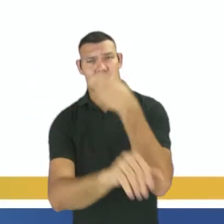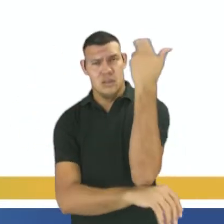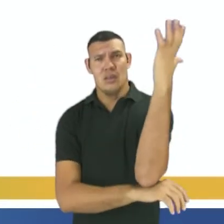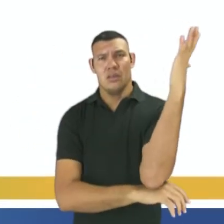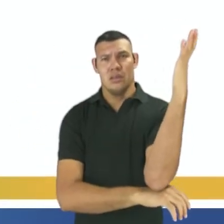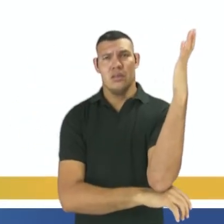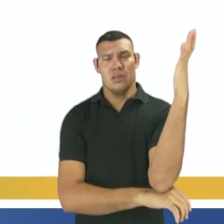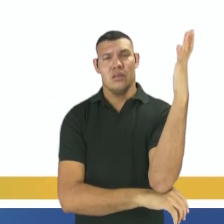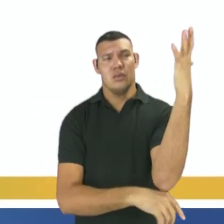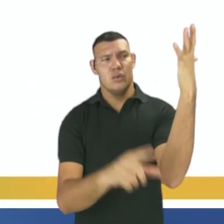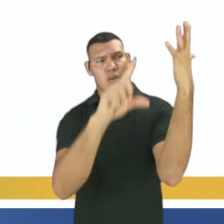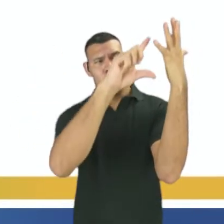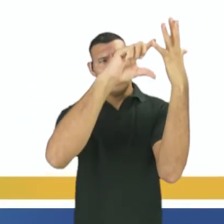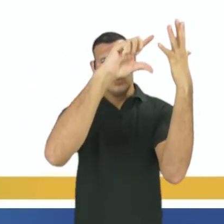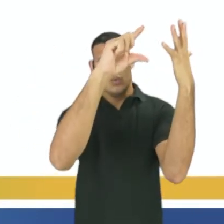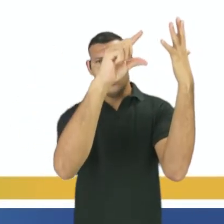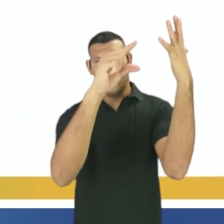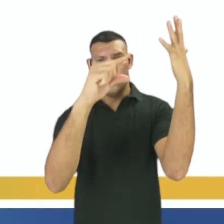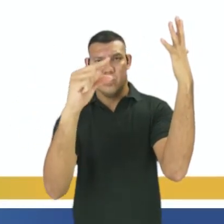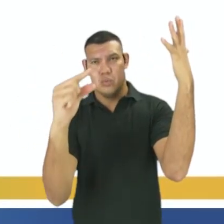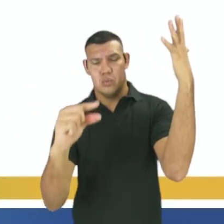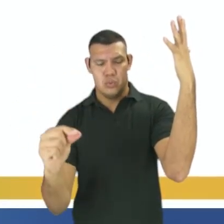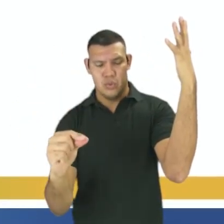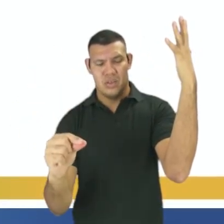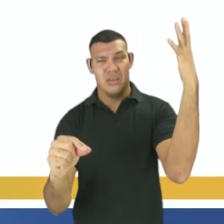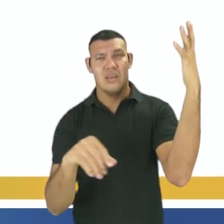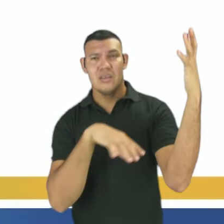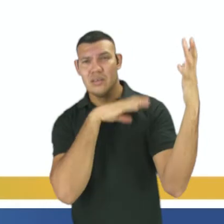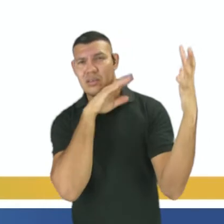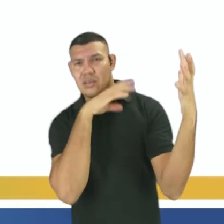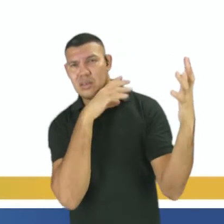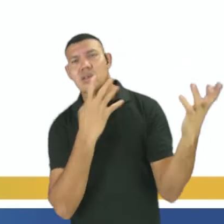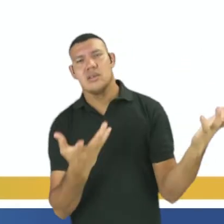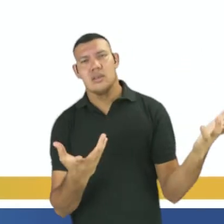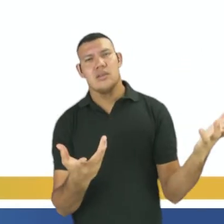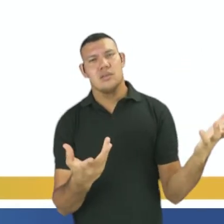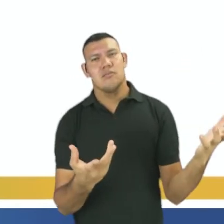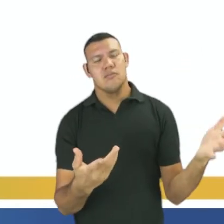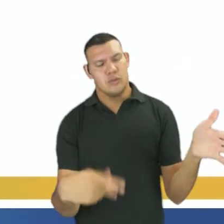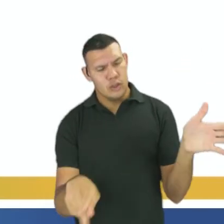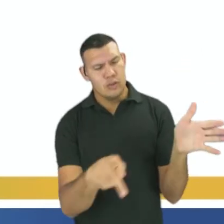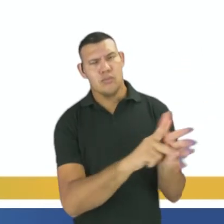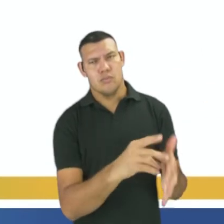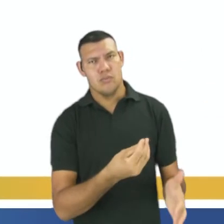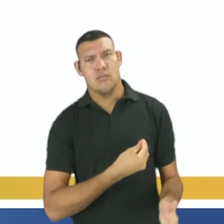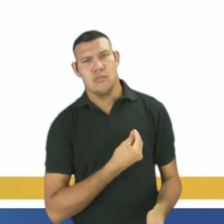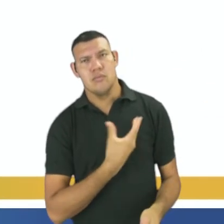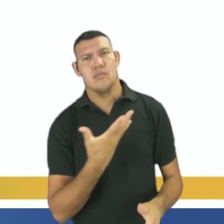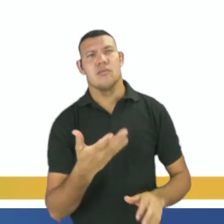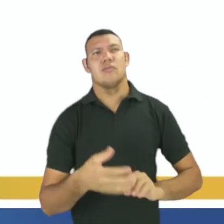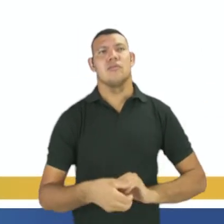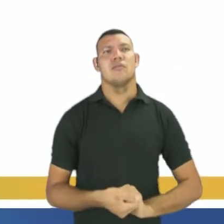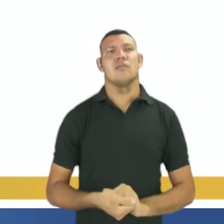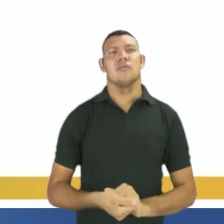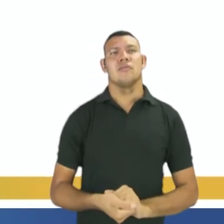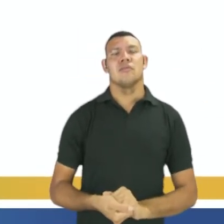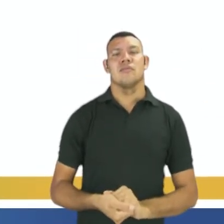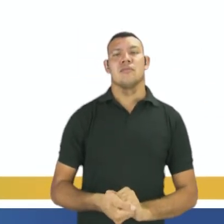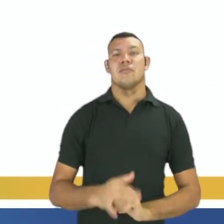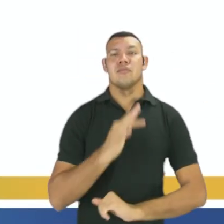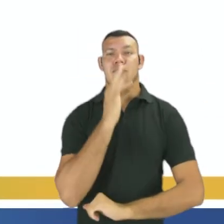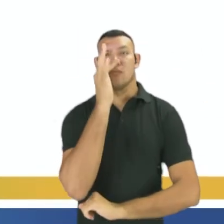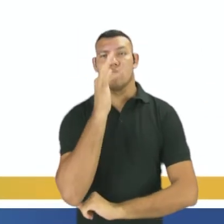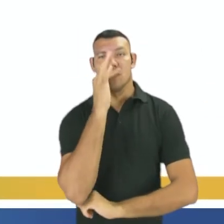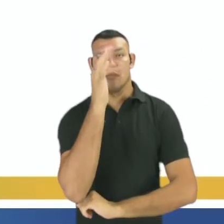quê eu cai das Folhas das Flores dos animais né ela sobrevive né da sua decomposição e a